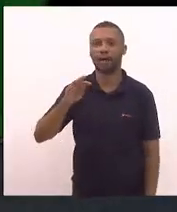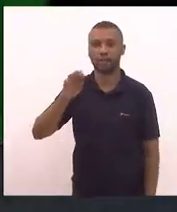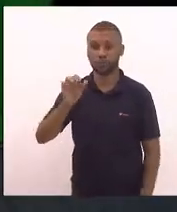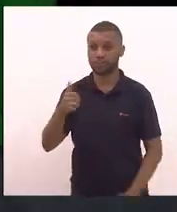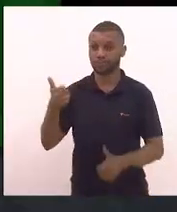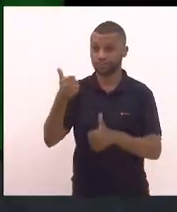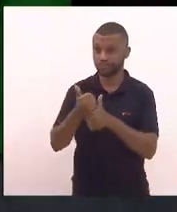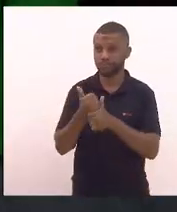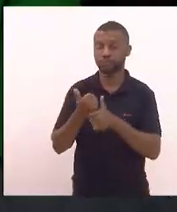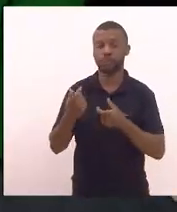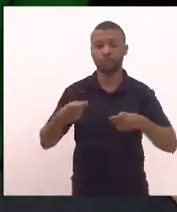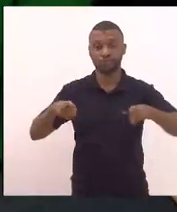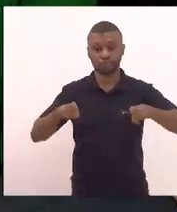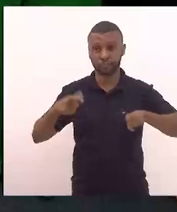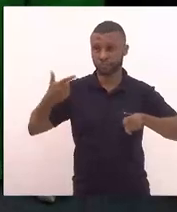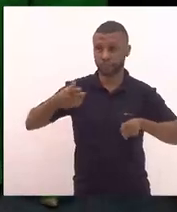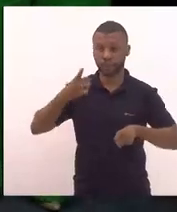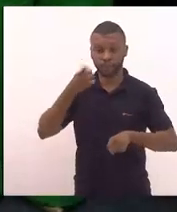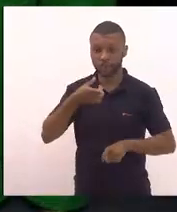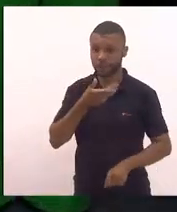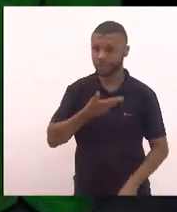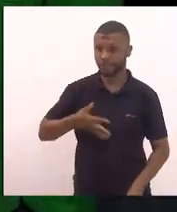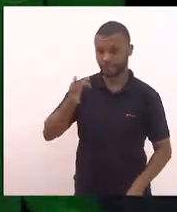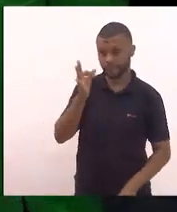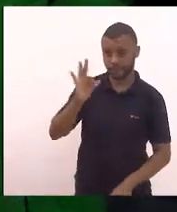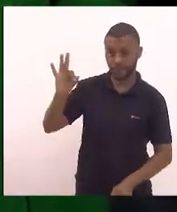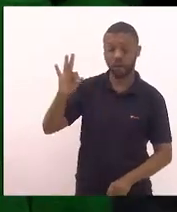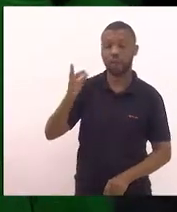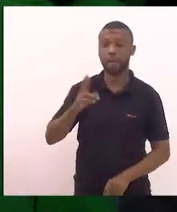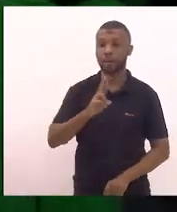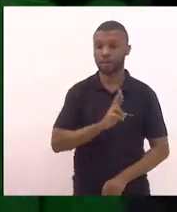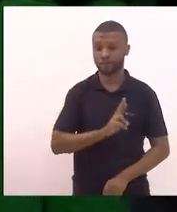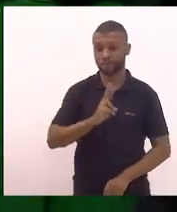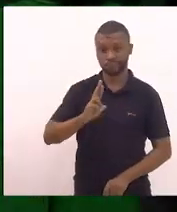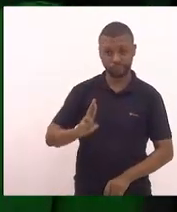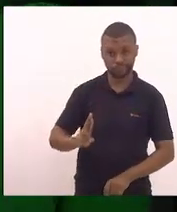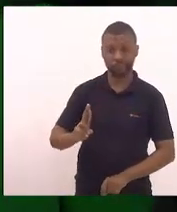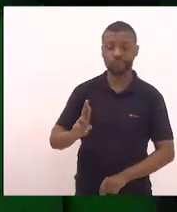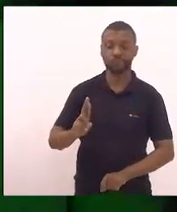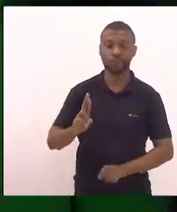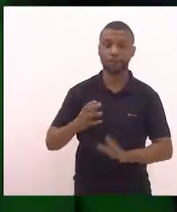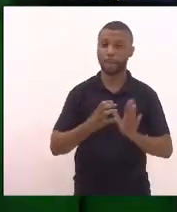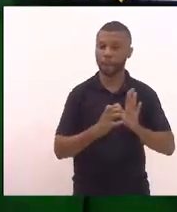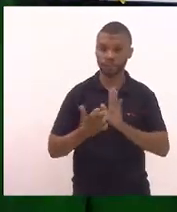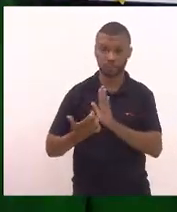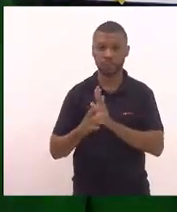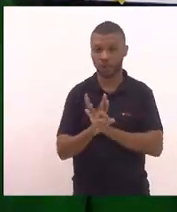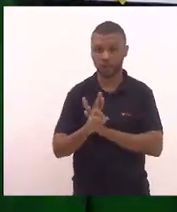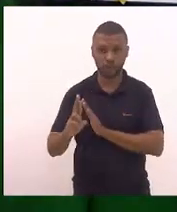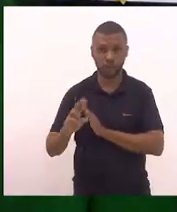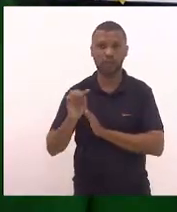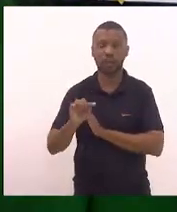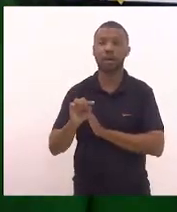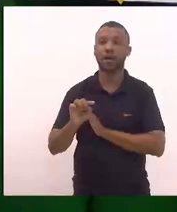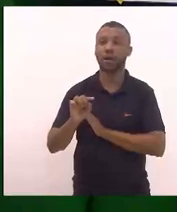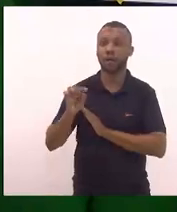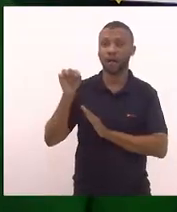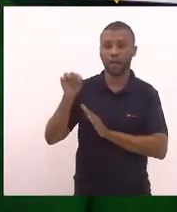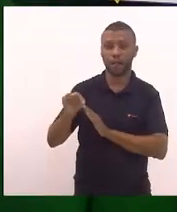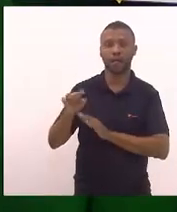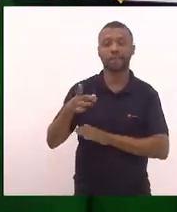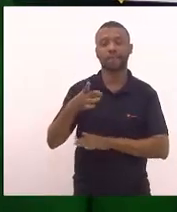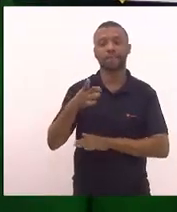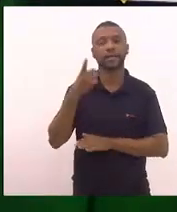seu segundo mandato como deputada federal pelo Partido Republicanos do Rio de Janeiro, Rosângela Gomes foi